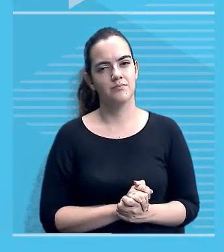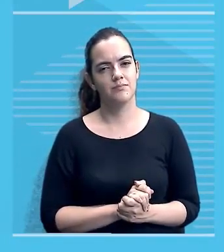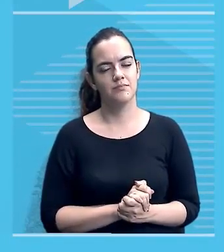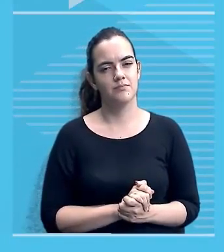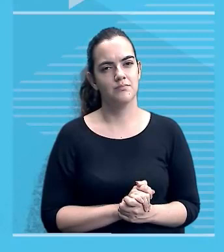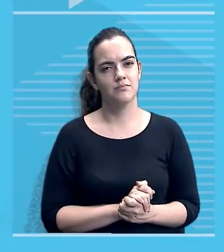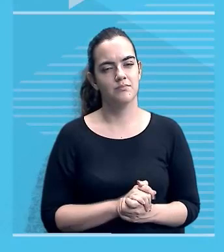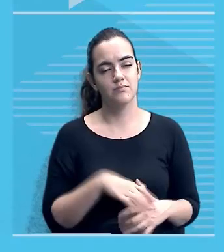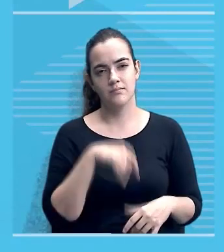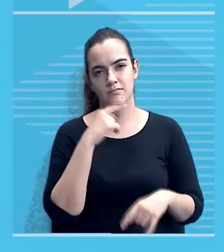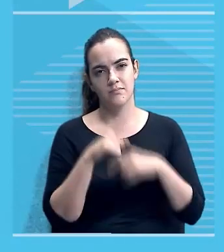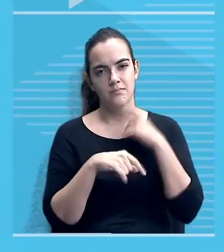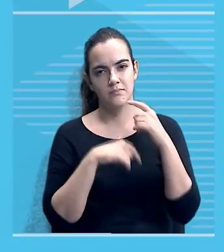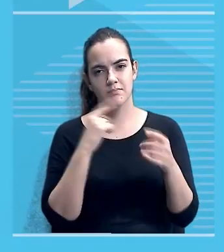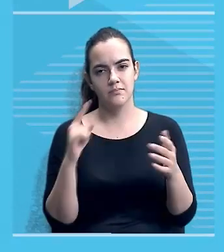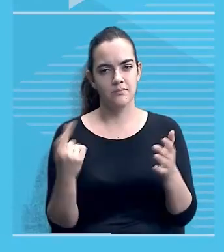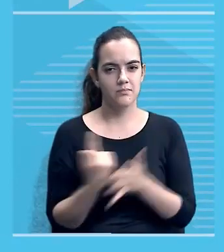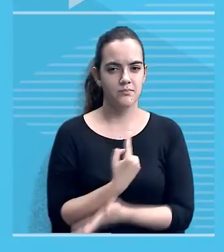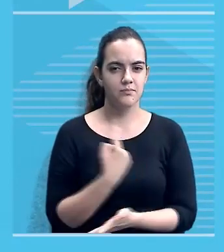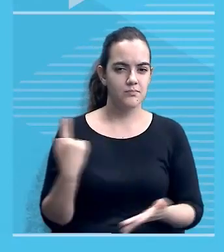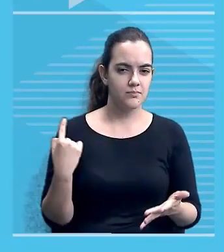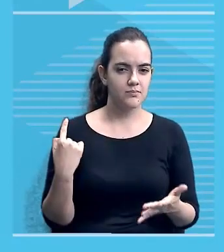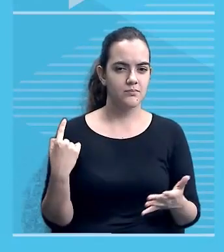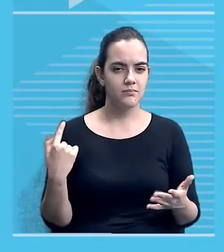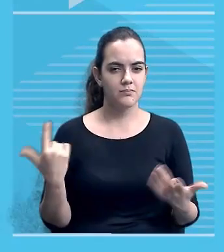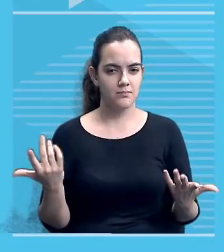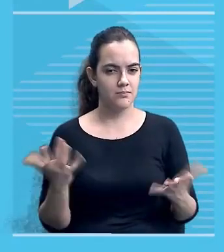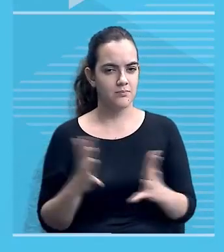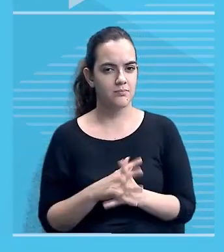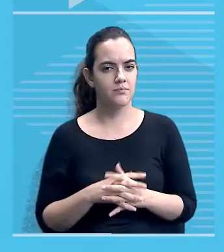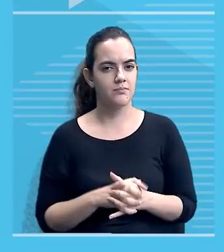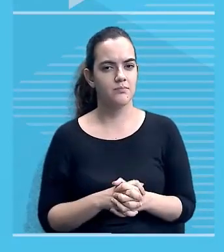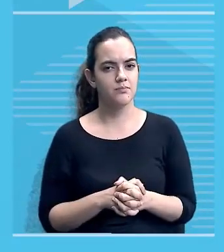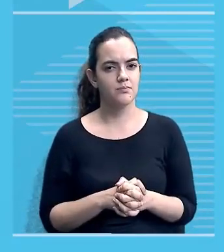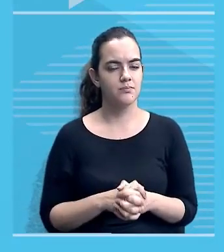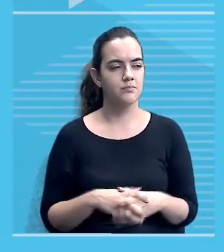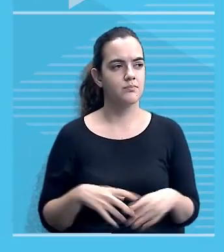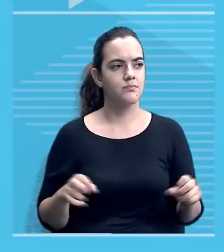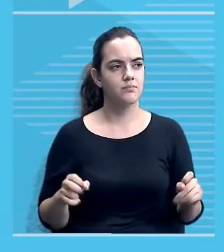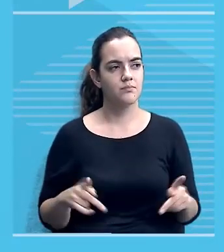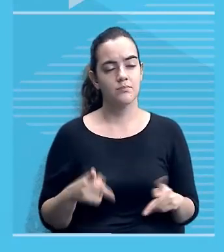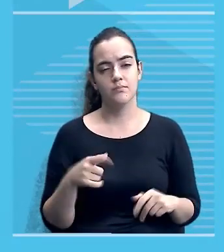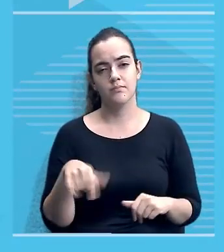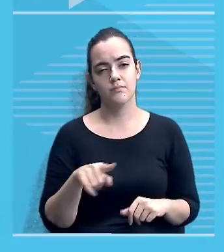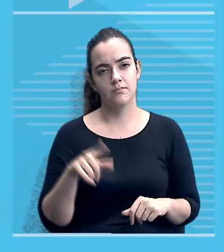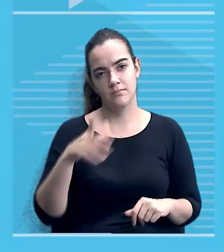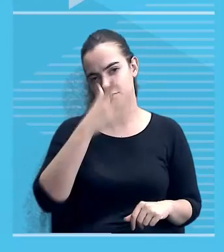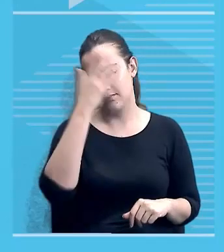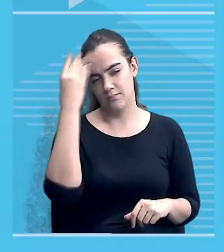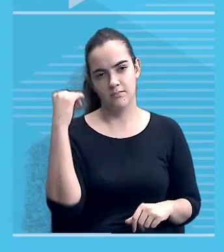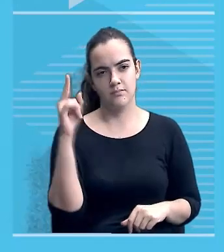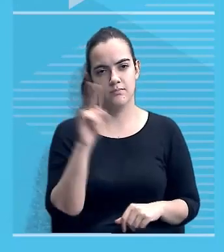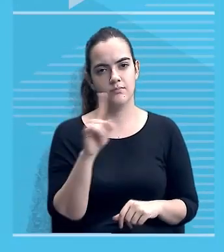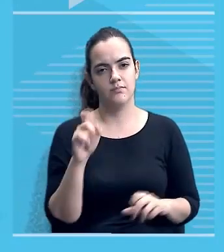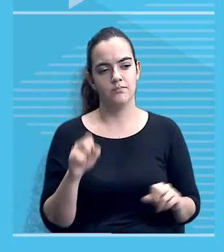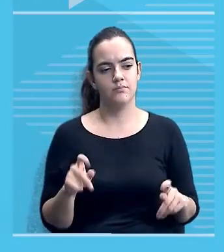alguma pergunta alguma dúvida então não esqueça quando